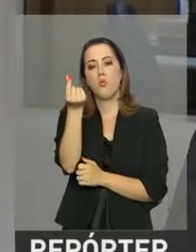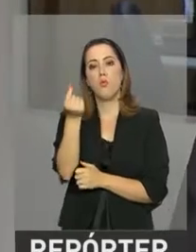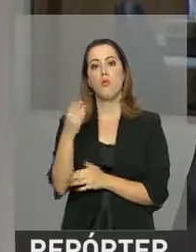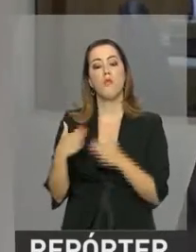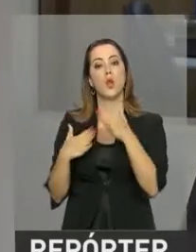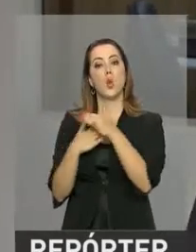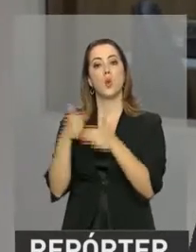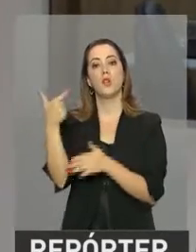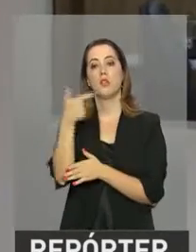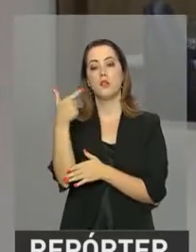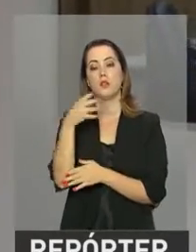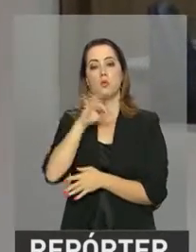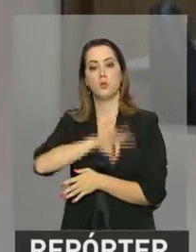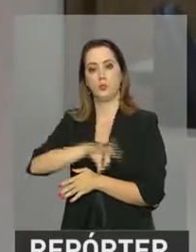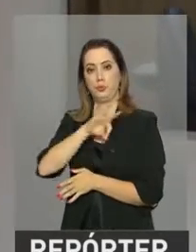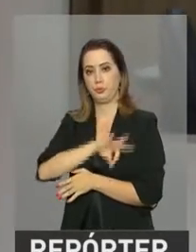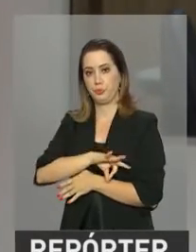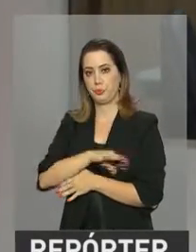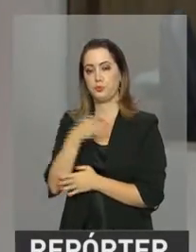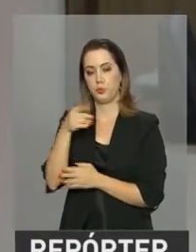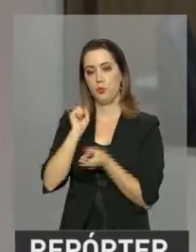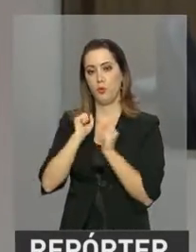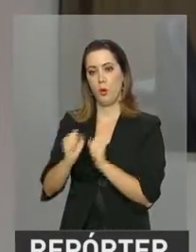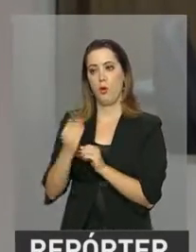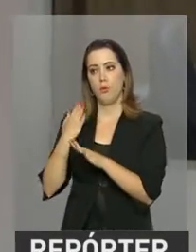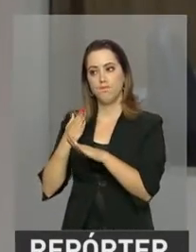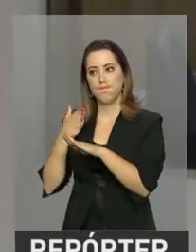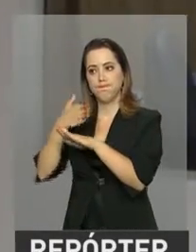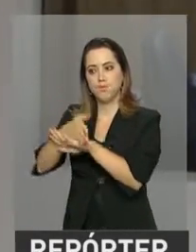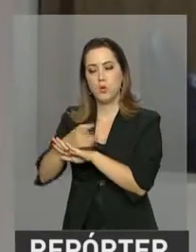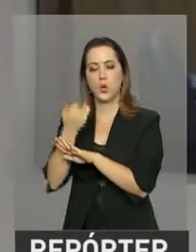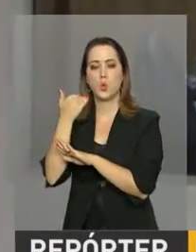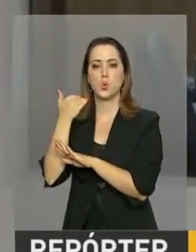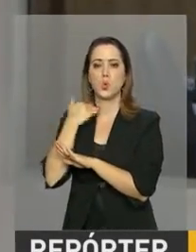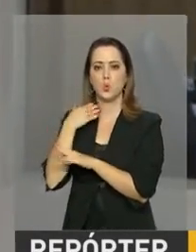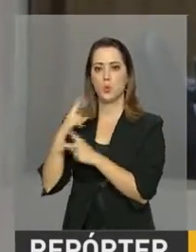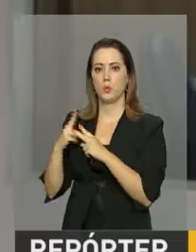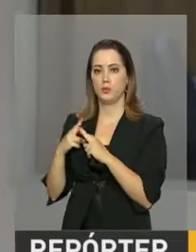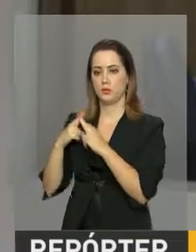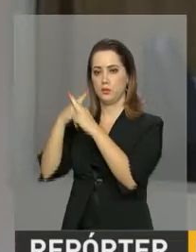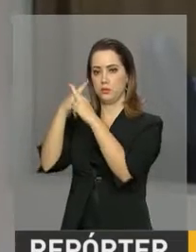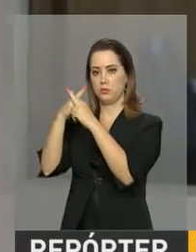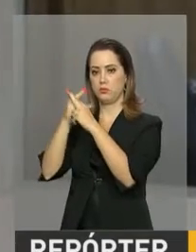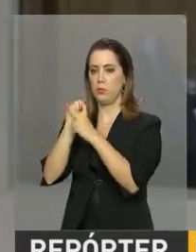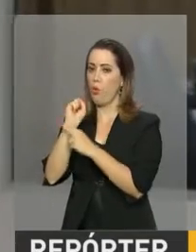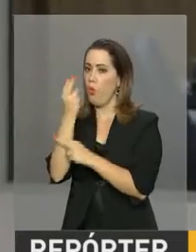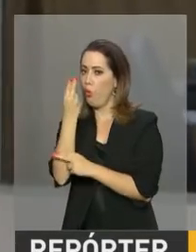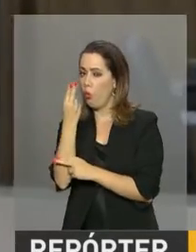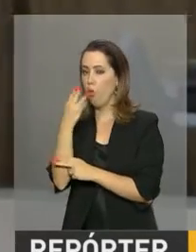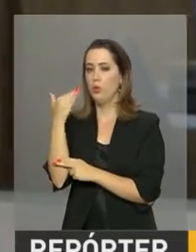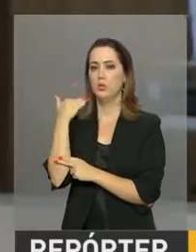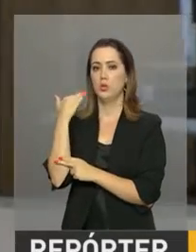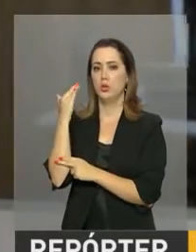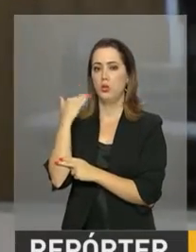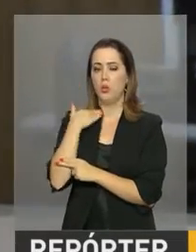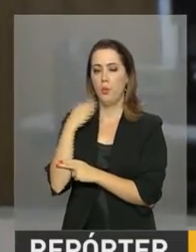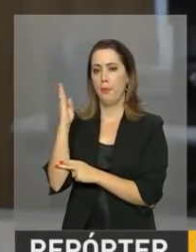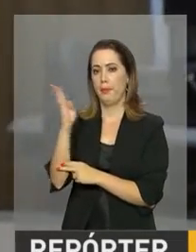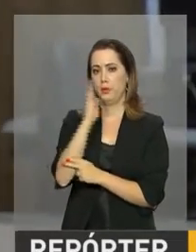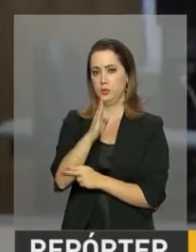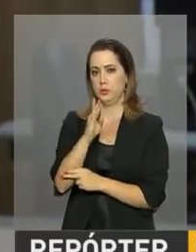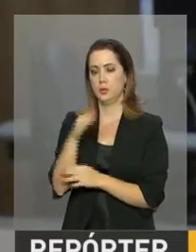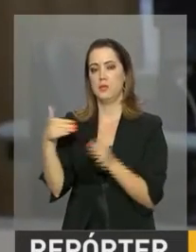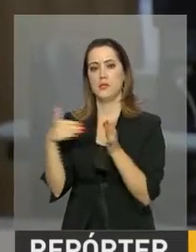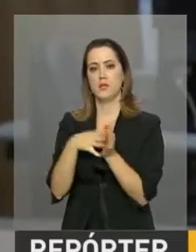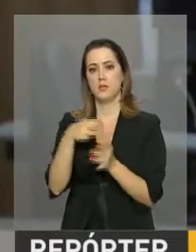a 2 salários mínimos, eles poderão comparecer numa agência da Caixa Econômica Federal ou Banco do Brasil até